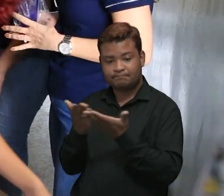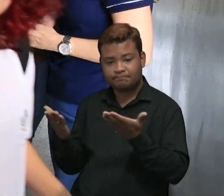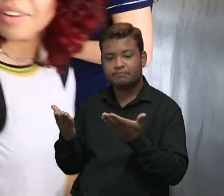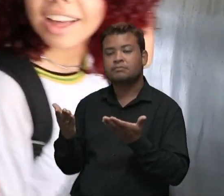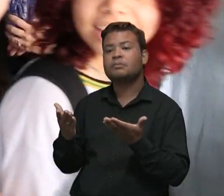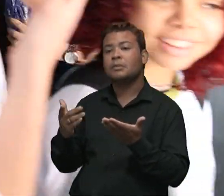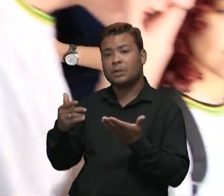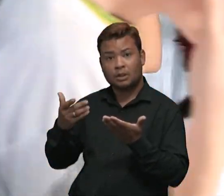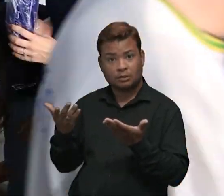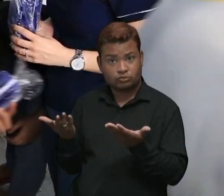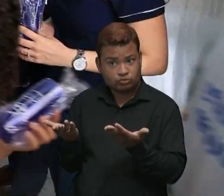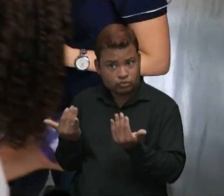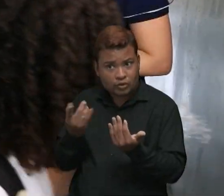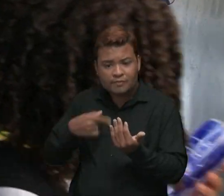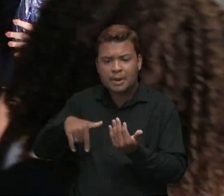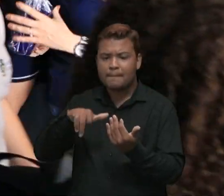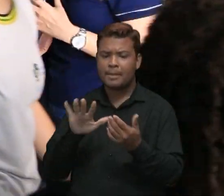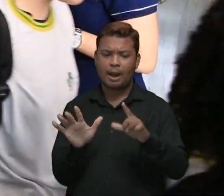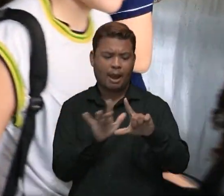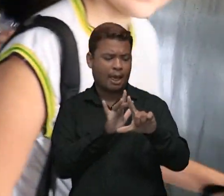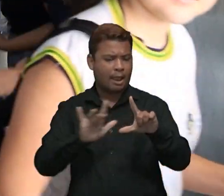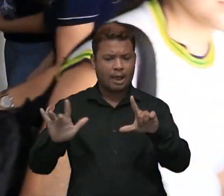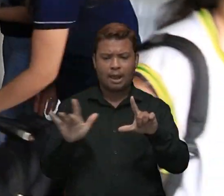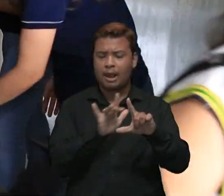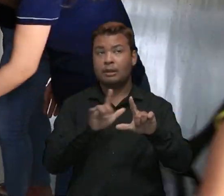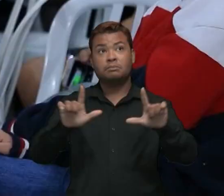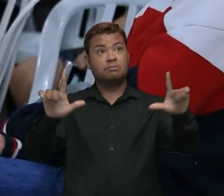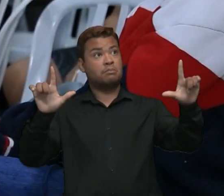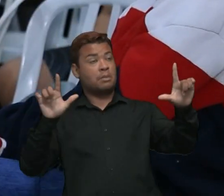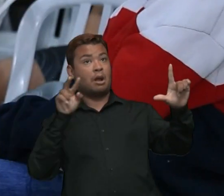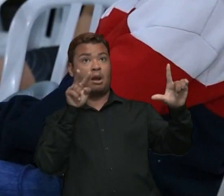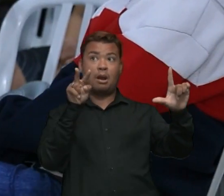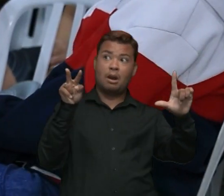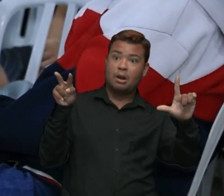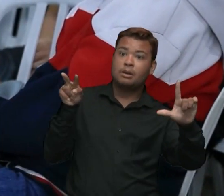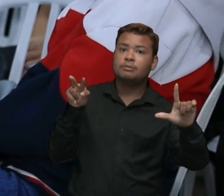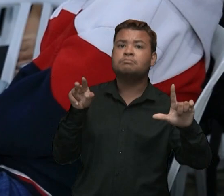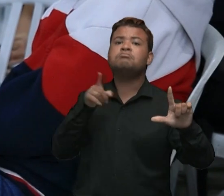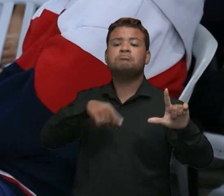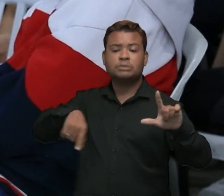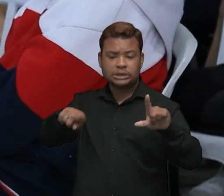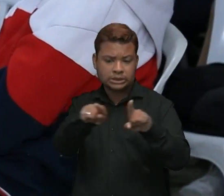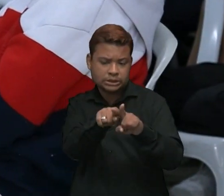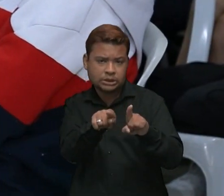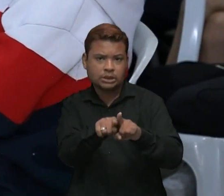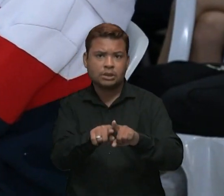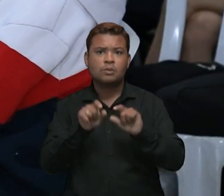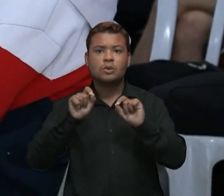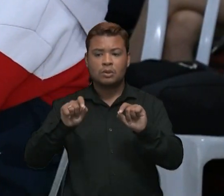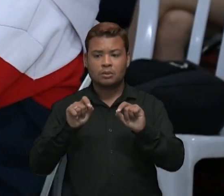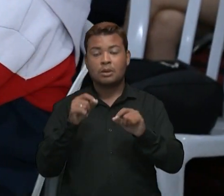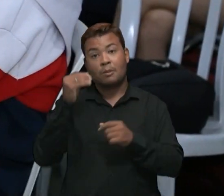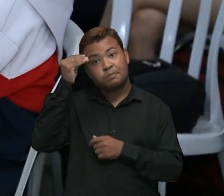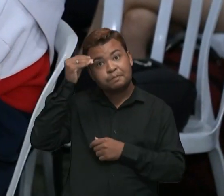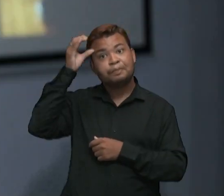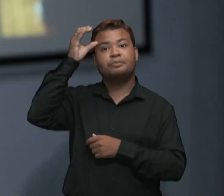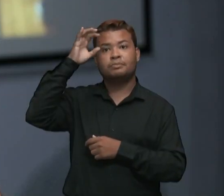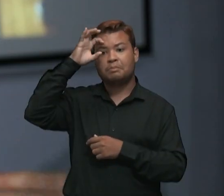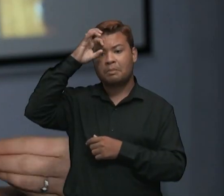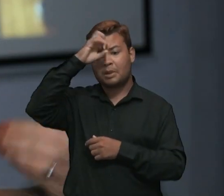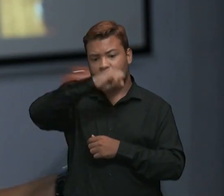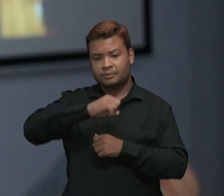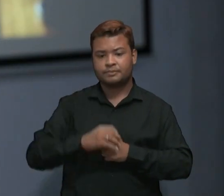mais conectada às telinhas, às telonas, também está conectada ao conhecimento. A gente